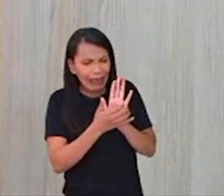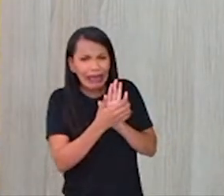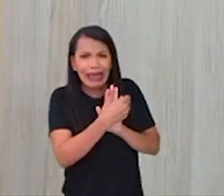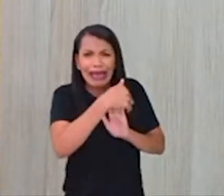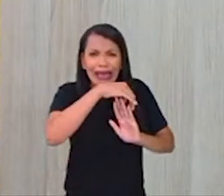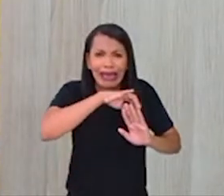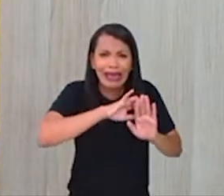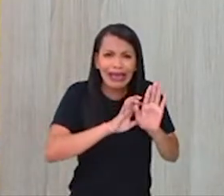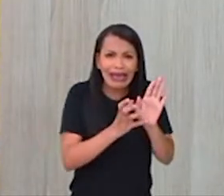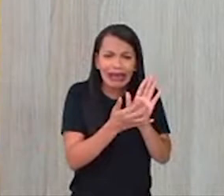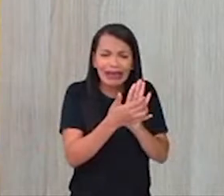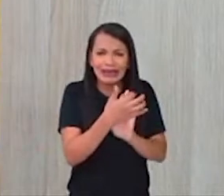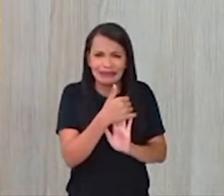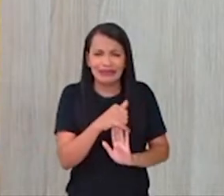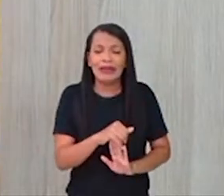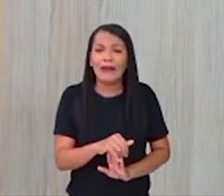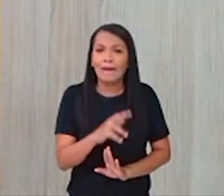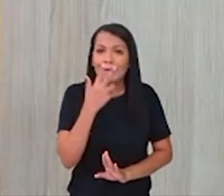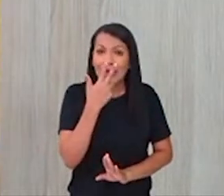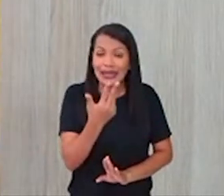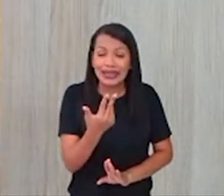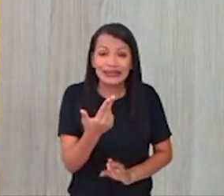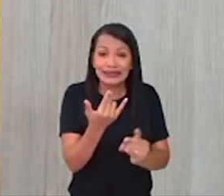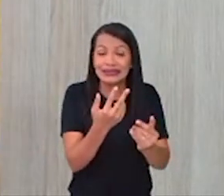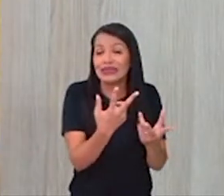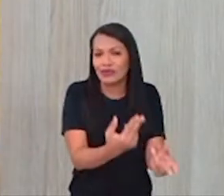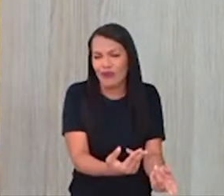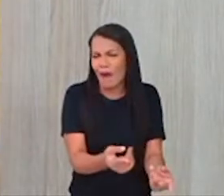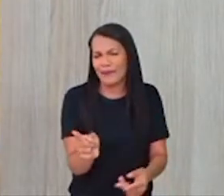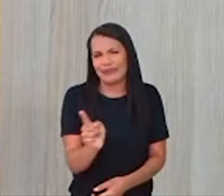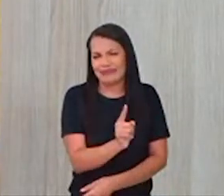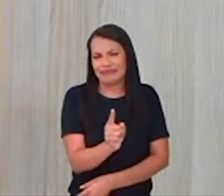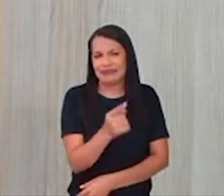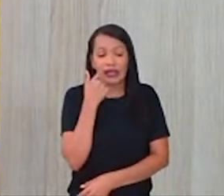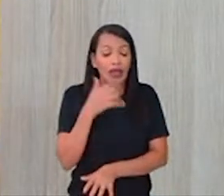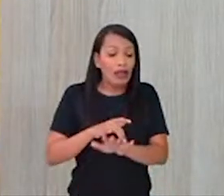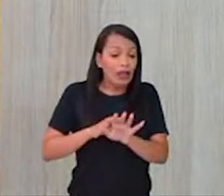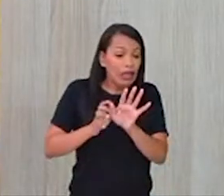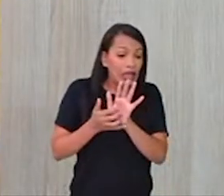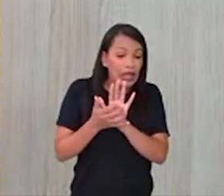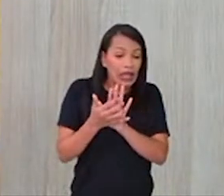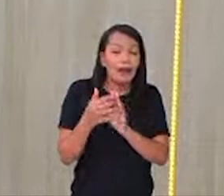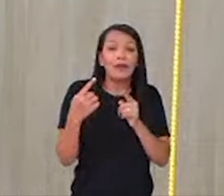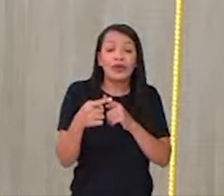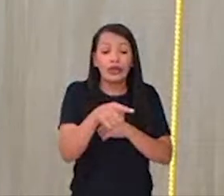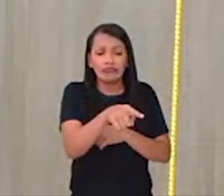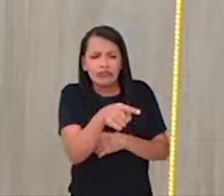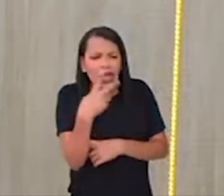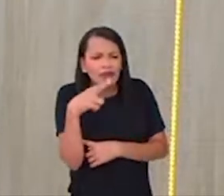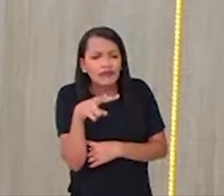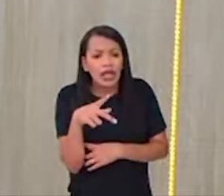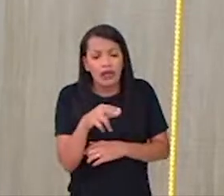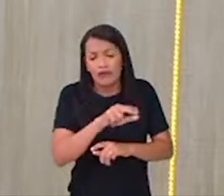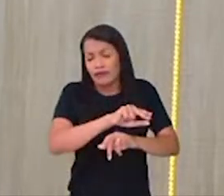sensação. A gente empresta, né, essa sensação que é visual pro tato. E quando a gente empresta, a gente faz o quê? Um